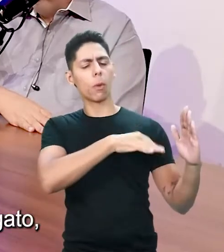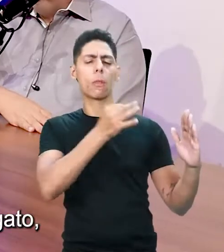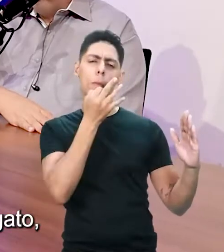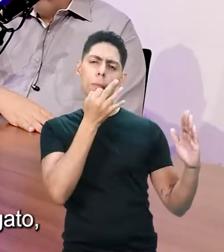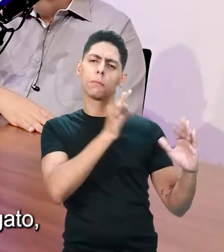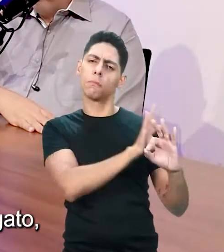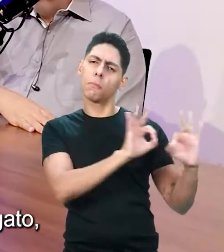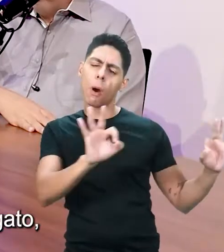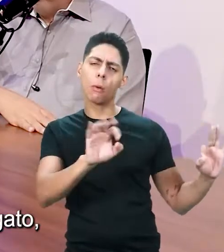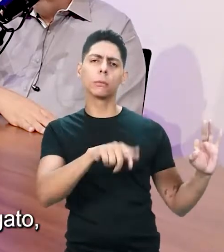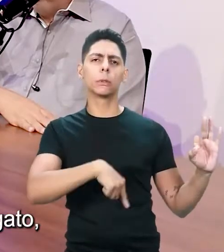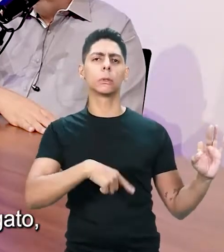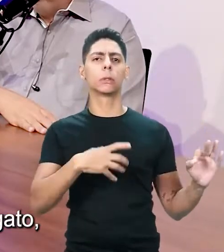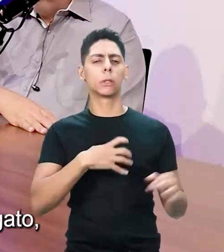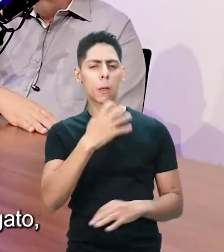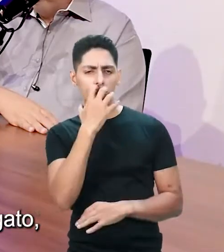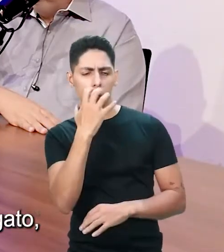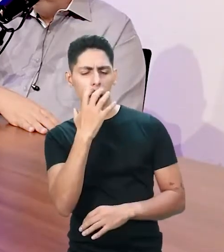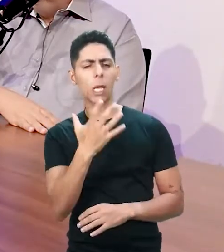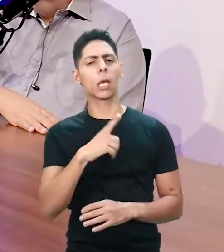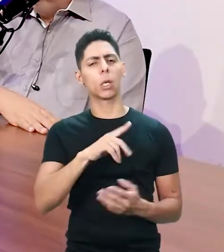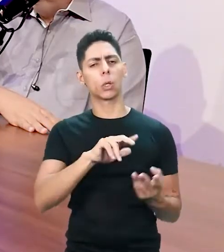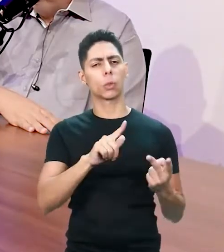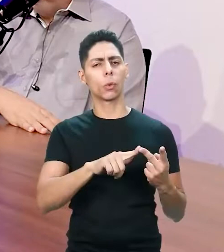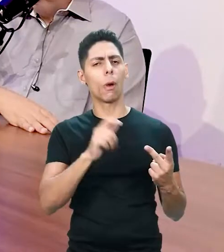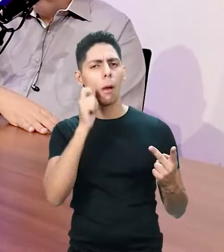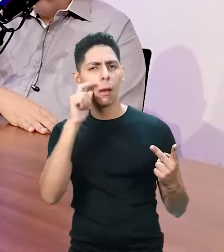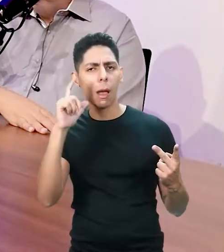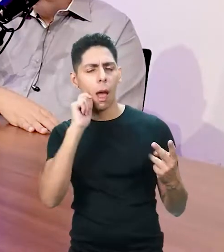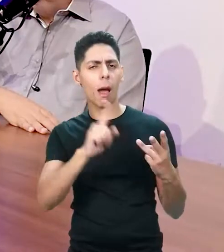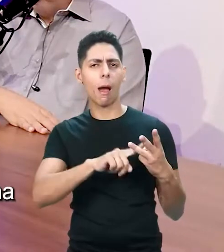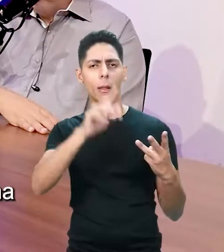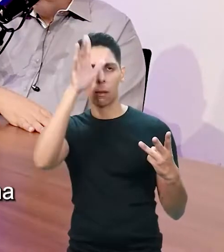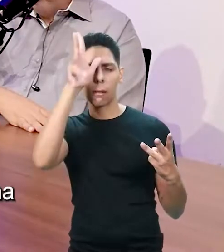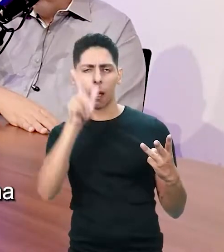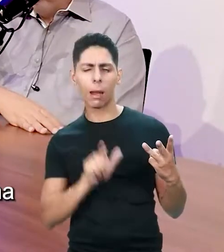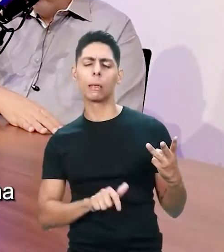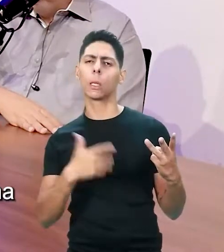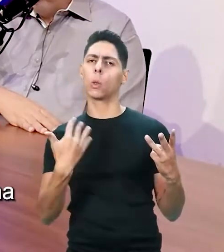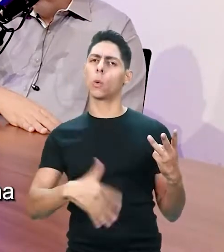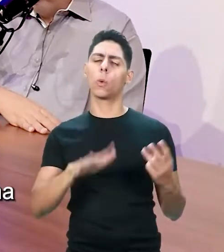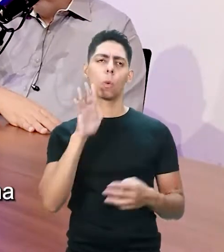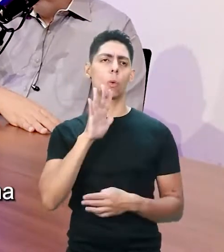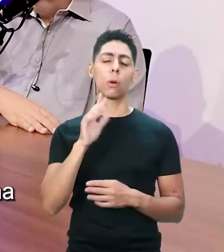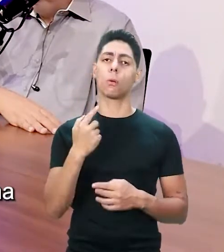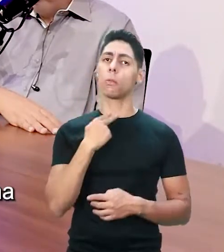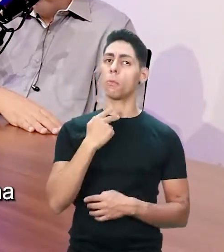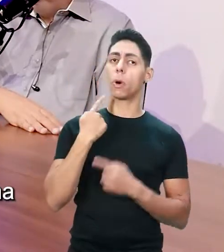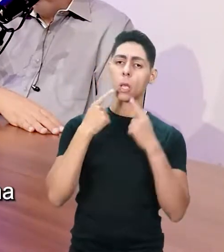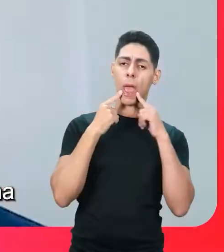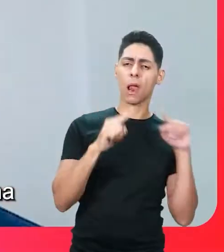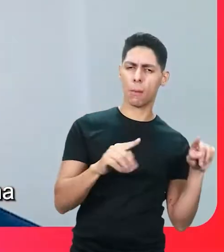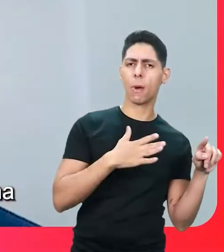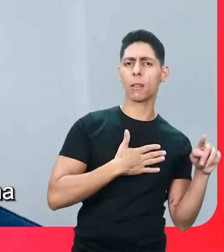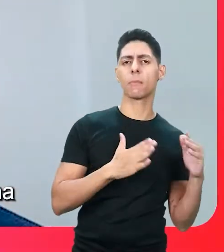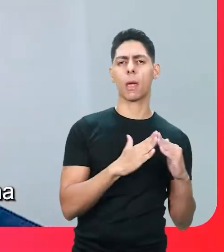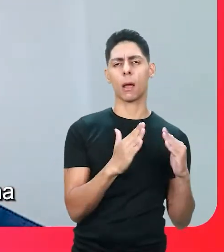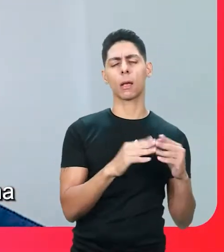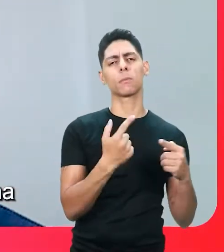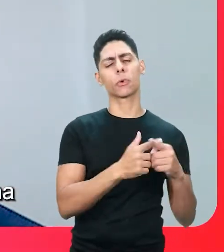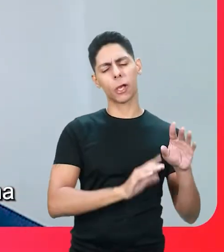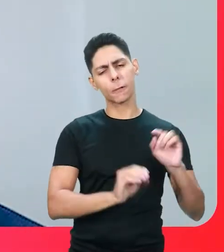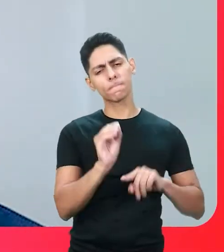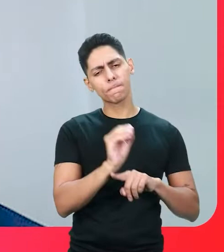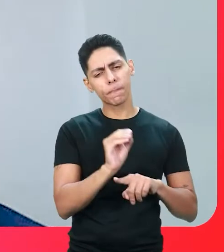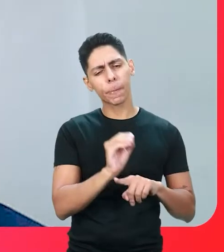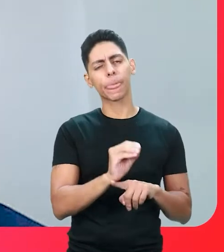tinha bicho de estimação, cachorro, gato, galinha. Olha, não posso me queixar da minha casinha, que era meu pai, minha mãe